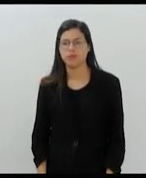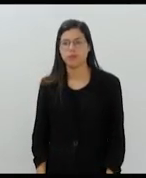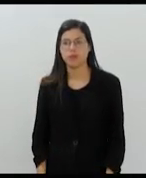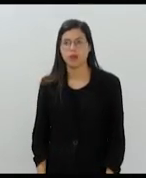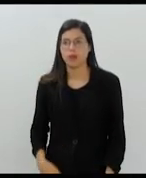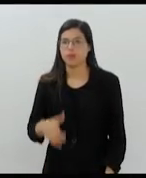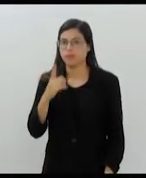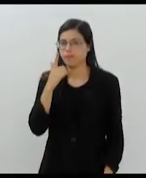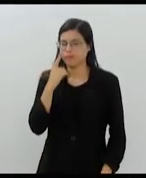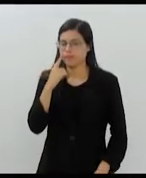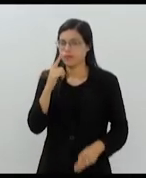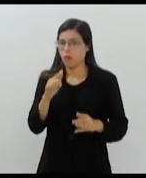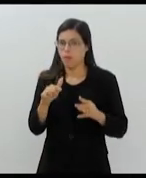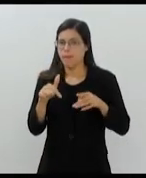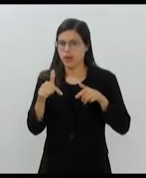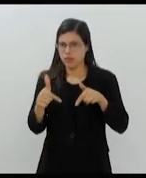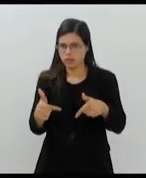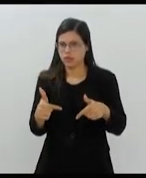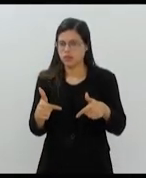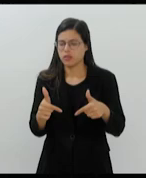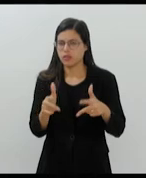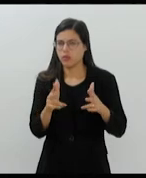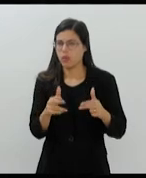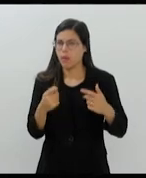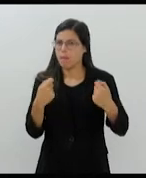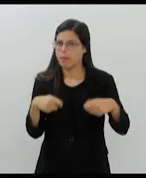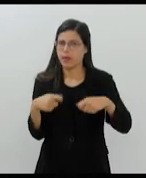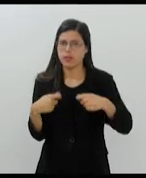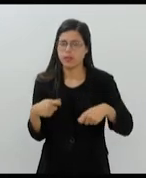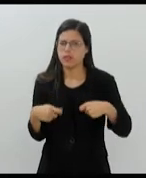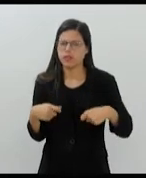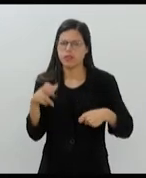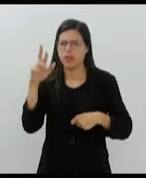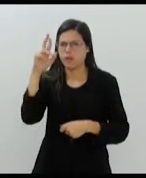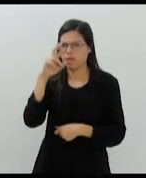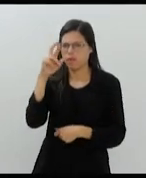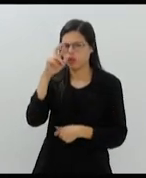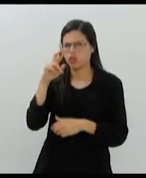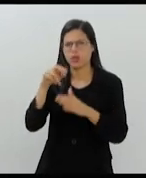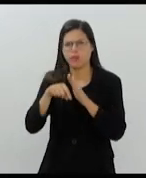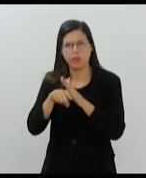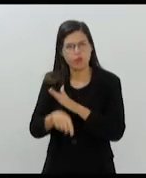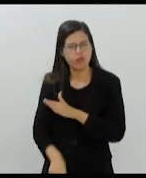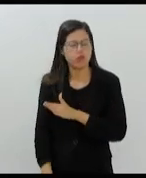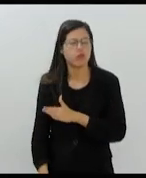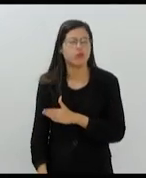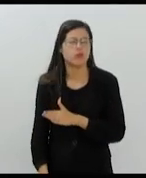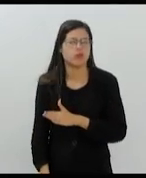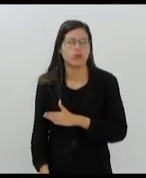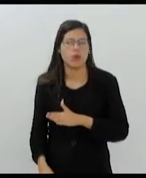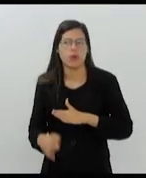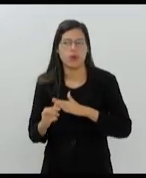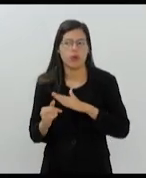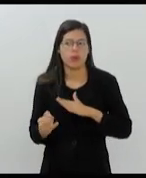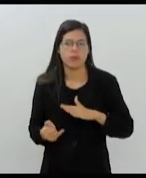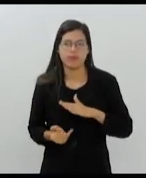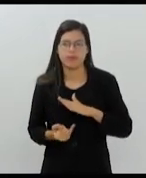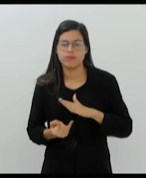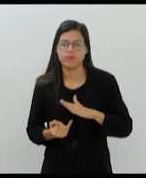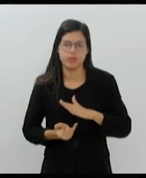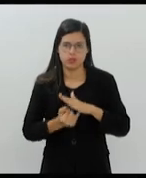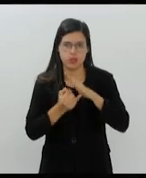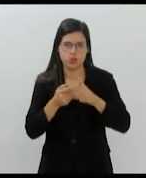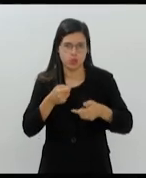uma operação como essa precisa ser investigada a fundo pelos órgãos de controle